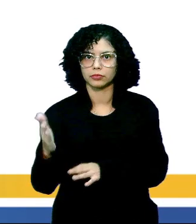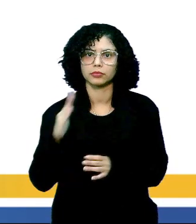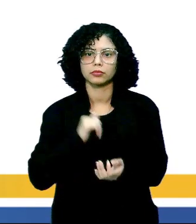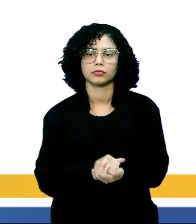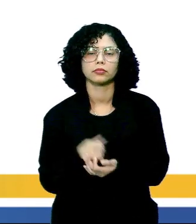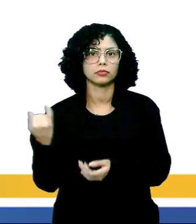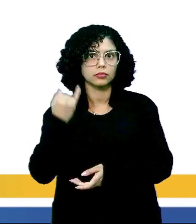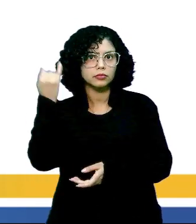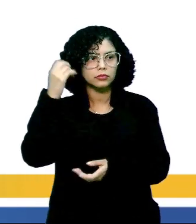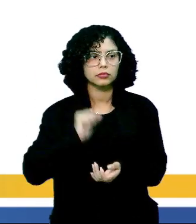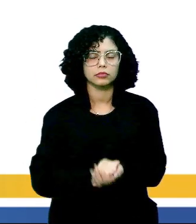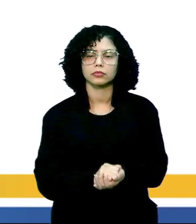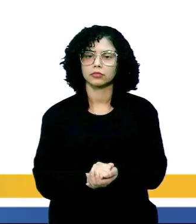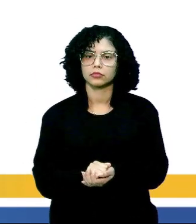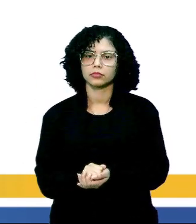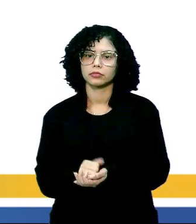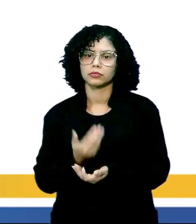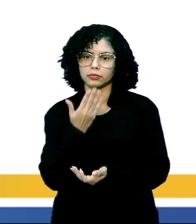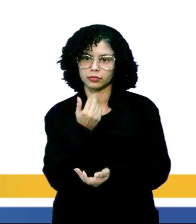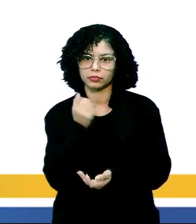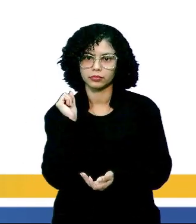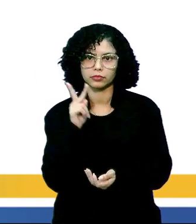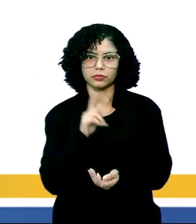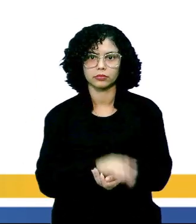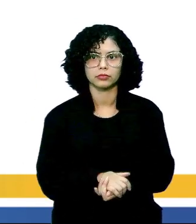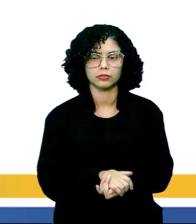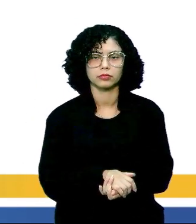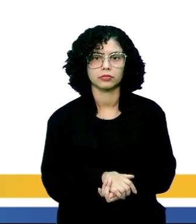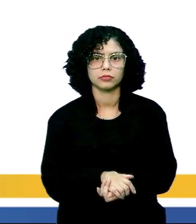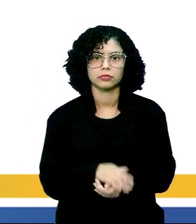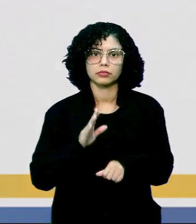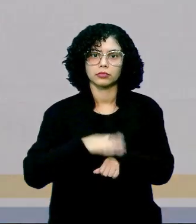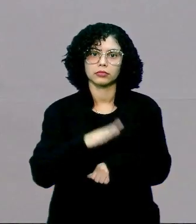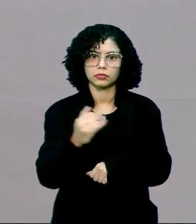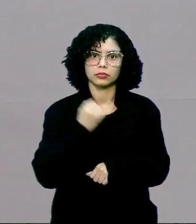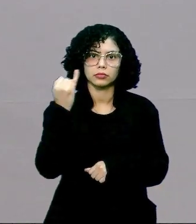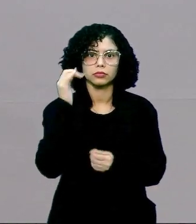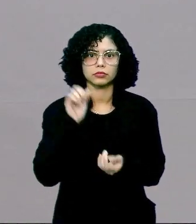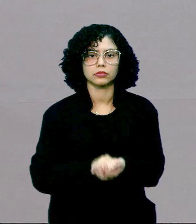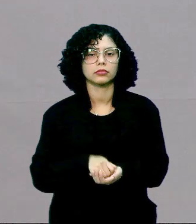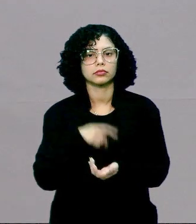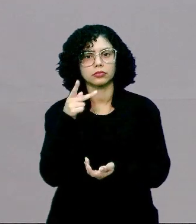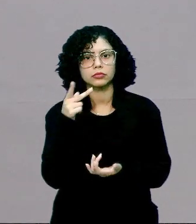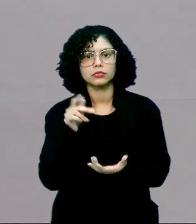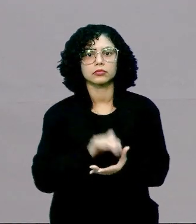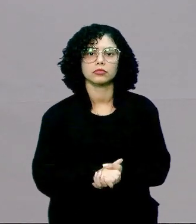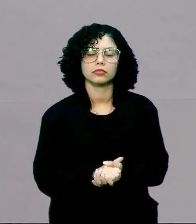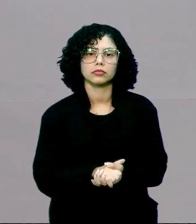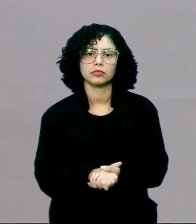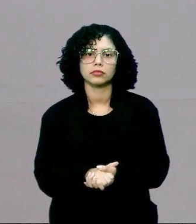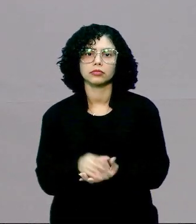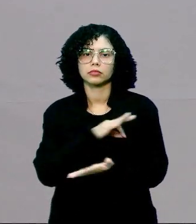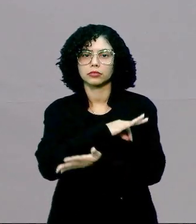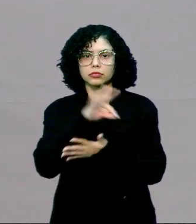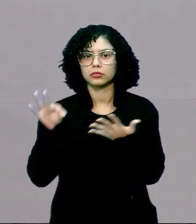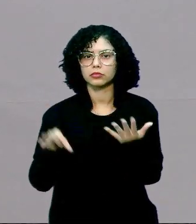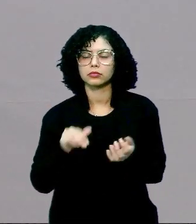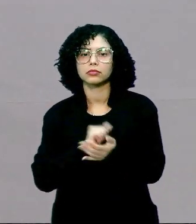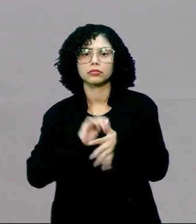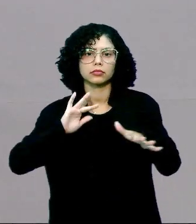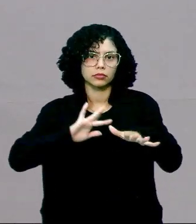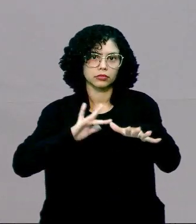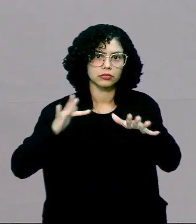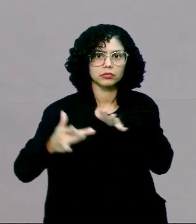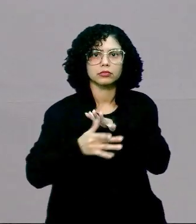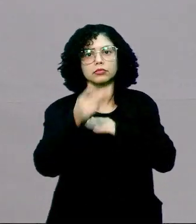tempo, principalmente se quiserem se alimentar, ok? Mas os mais importantes aqui mencionados são esses de redes